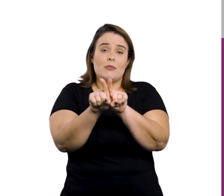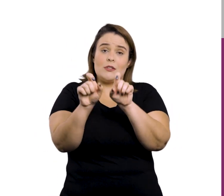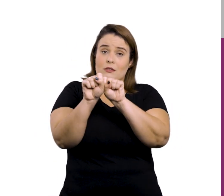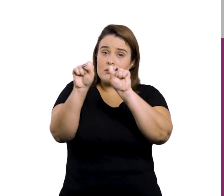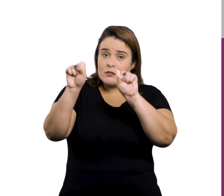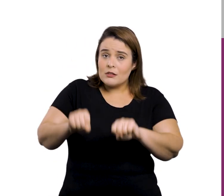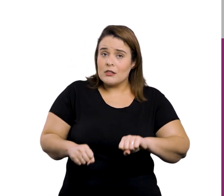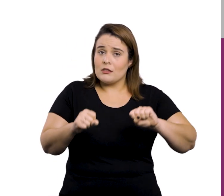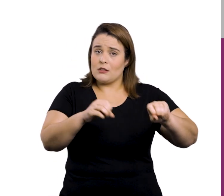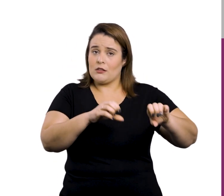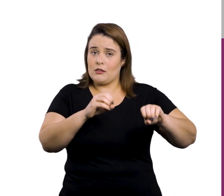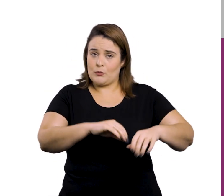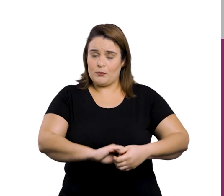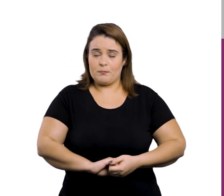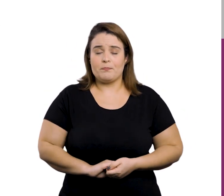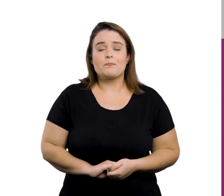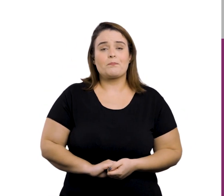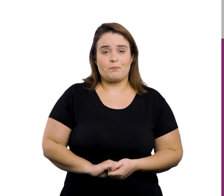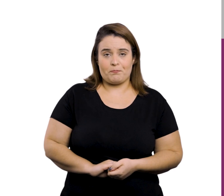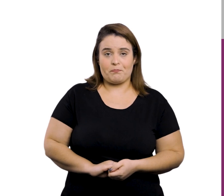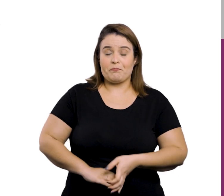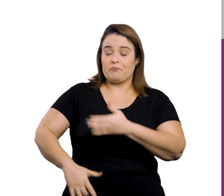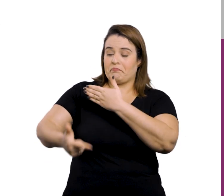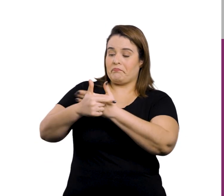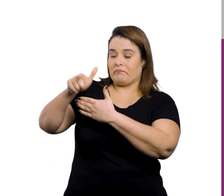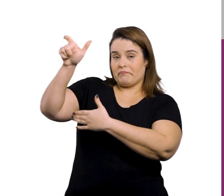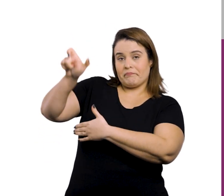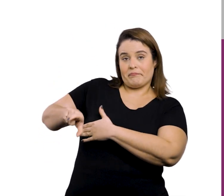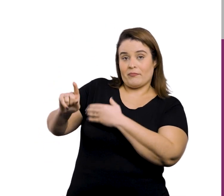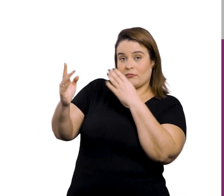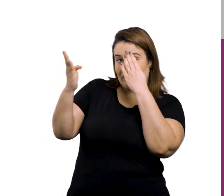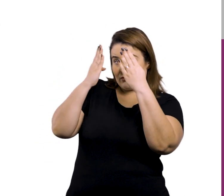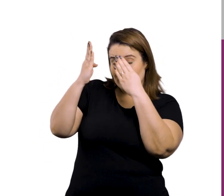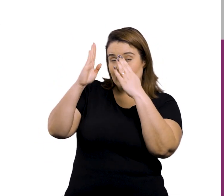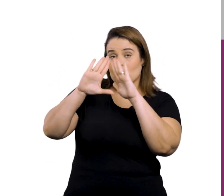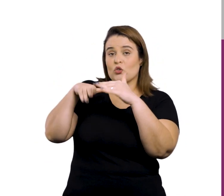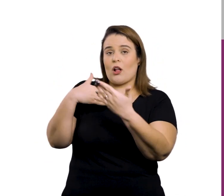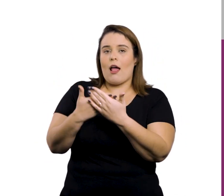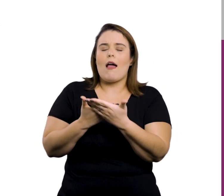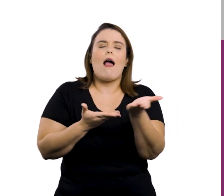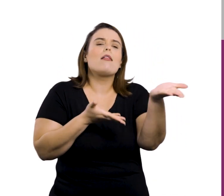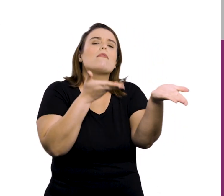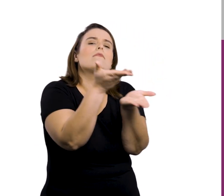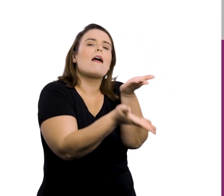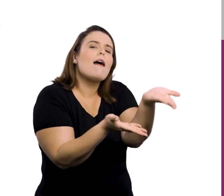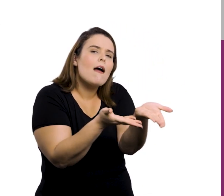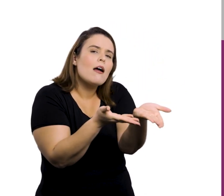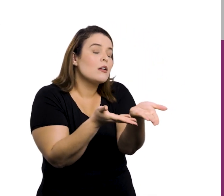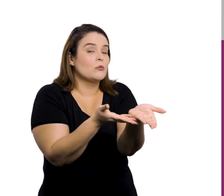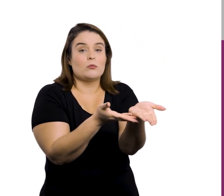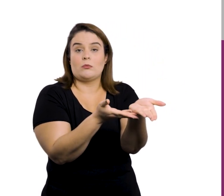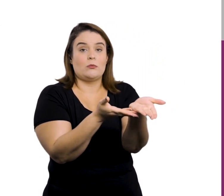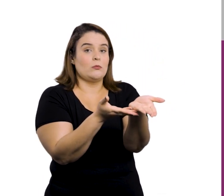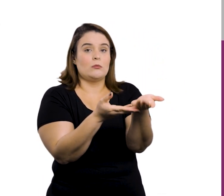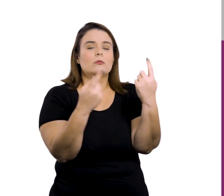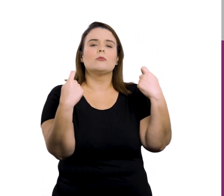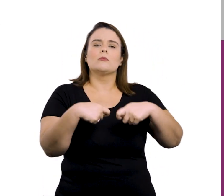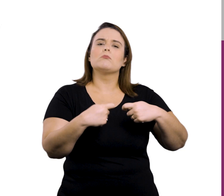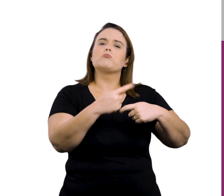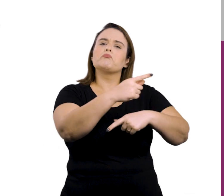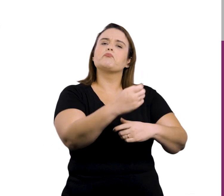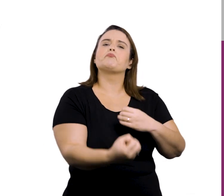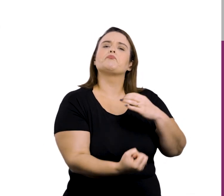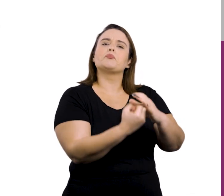o próprio sistema de ensino. O papel do psicólogo escolar não é tratar o aluno, é sim contribuir